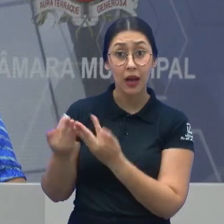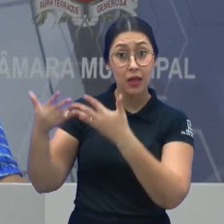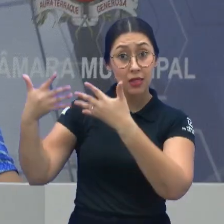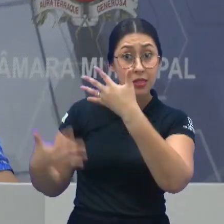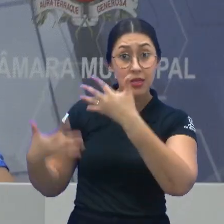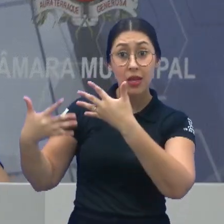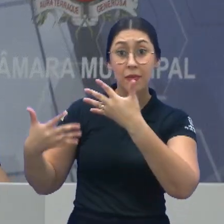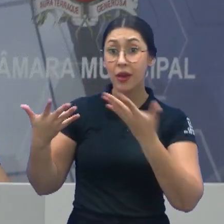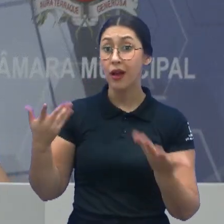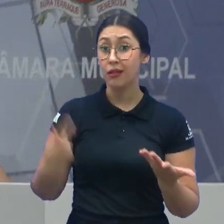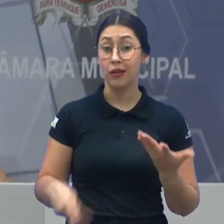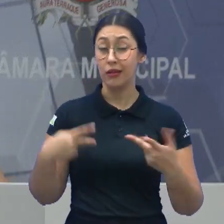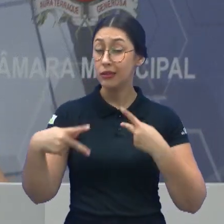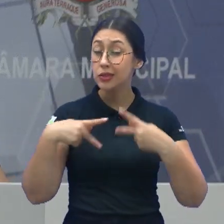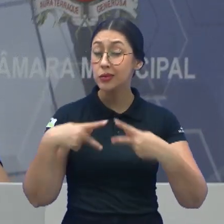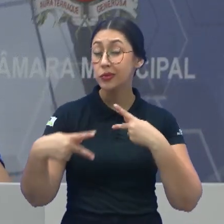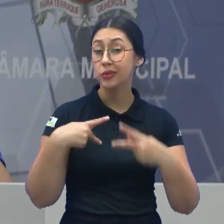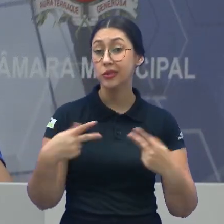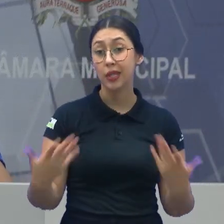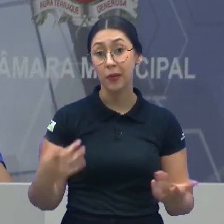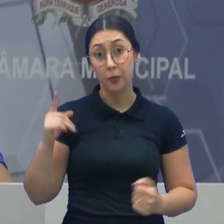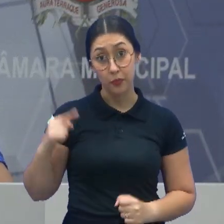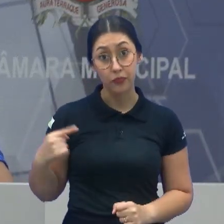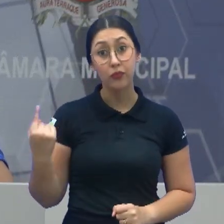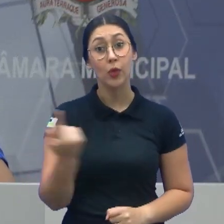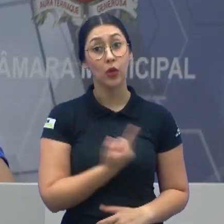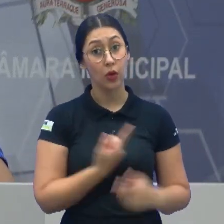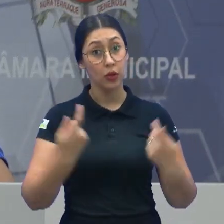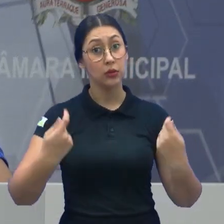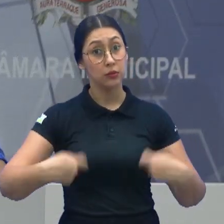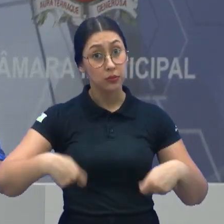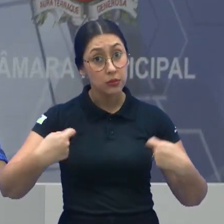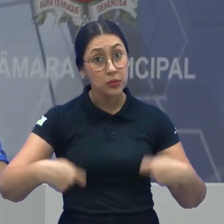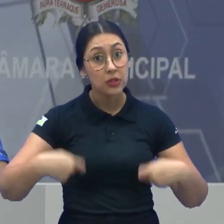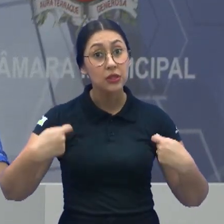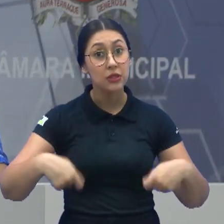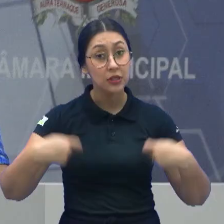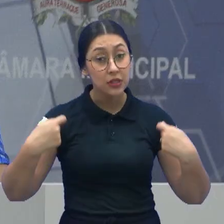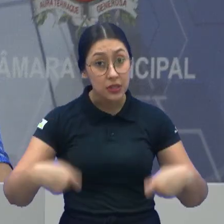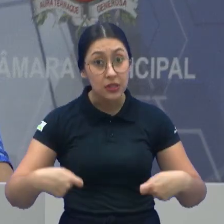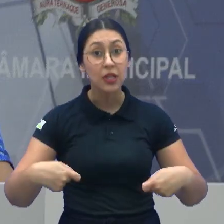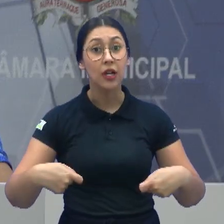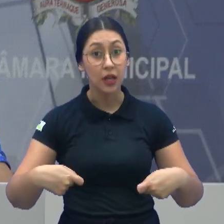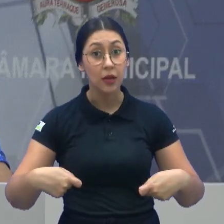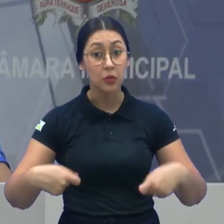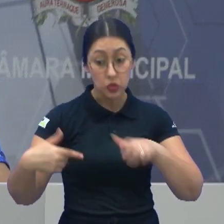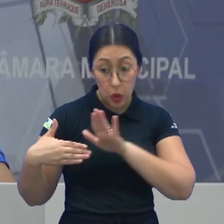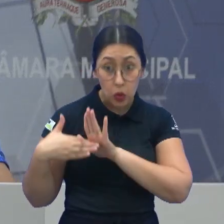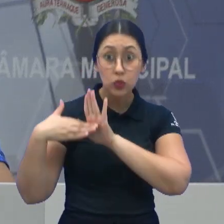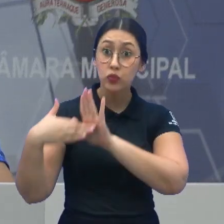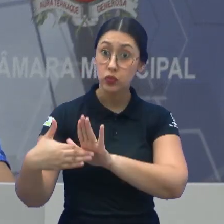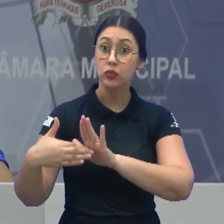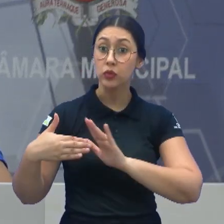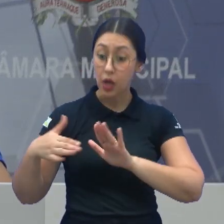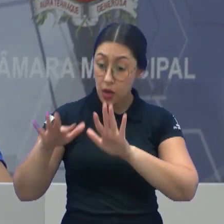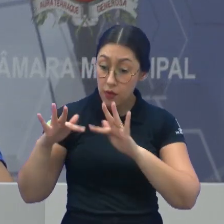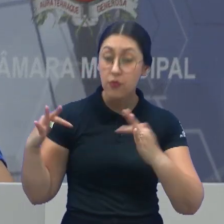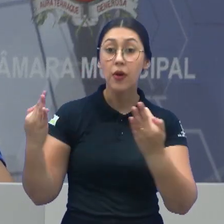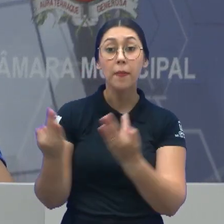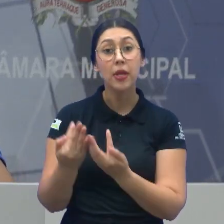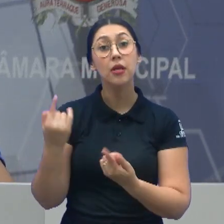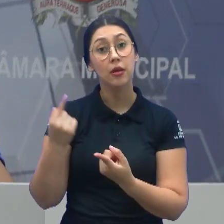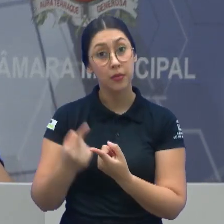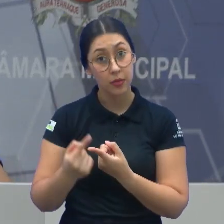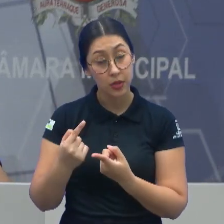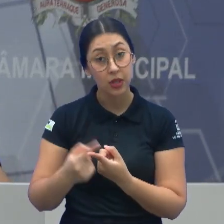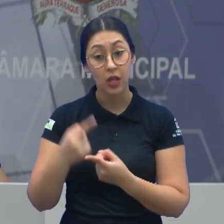nossa cidade? Nós precisamos fechar esse ano com algum sinal para as famílias atípicas, porque vai vir o